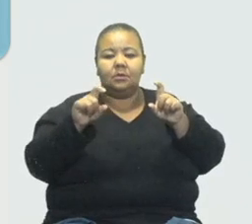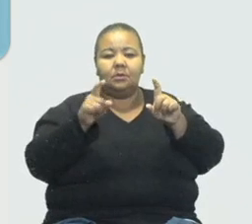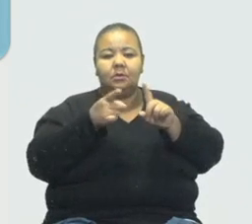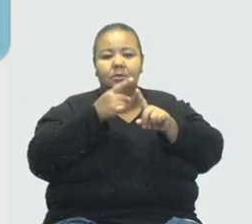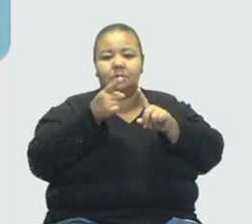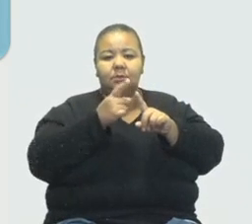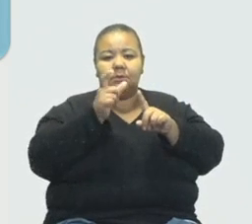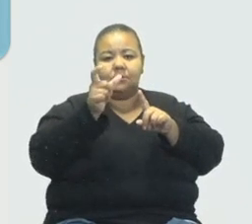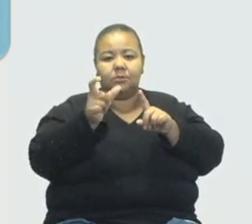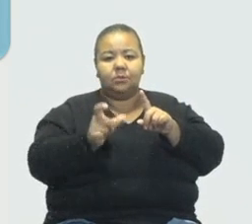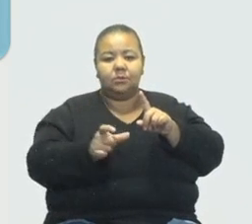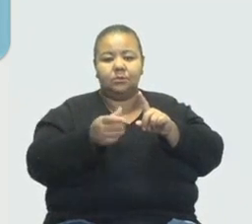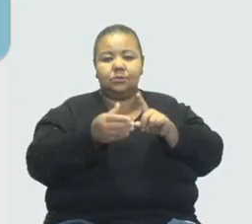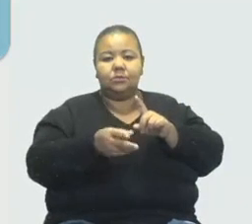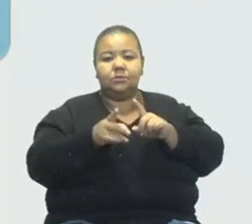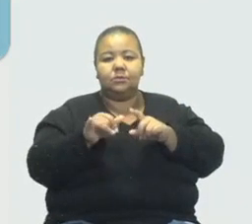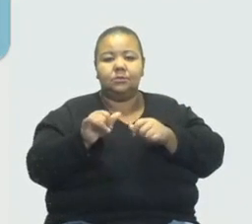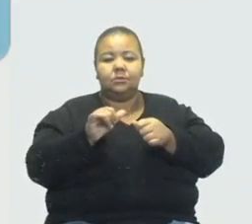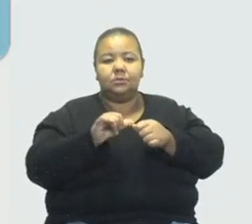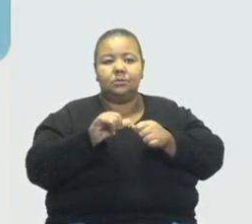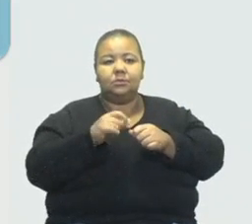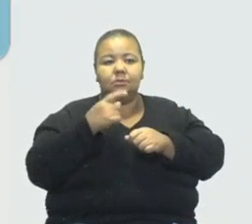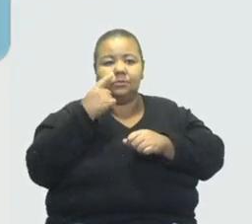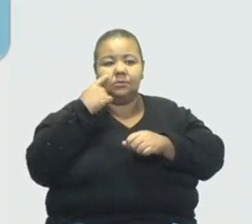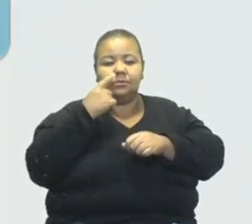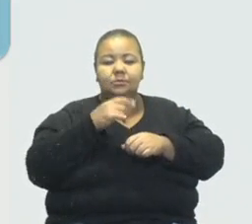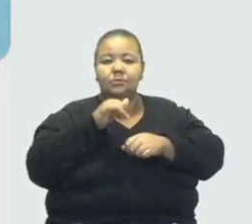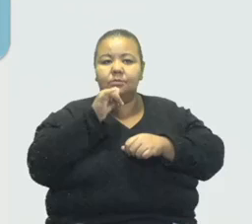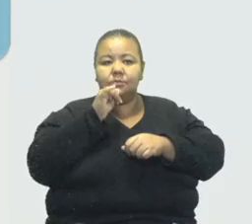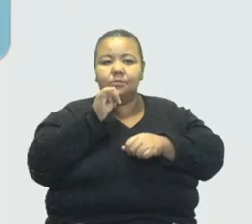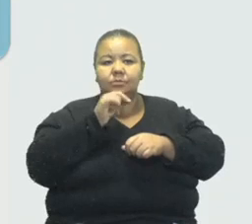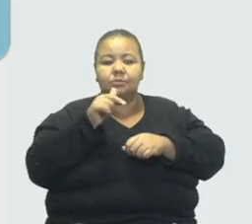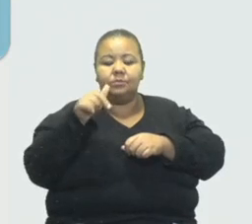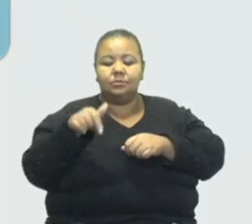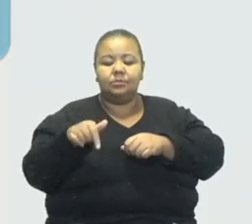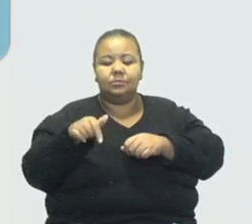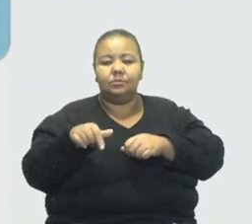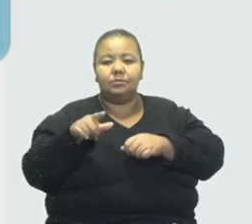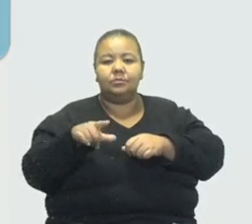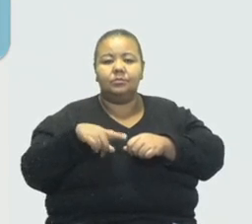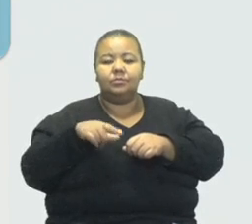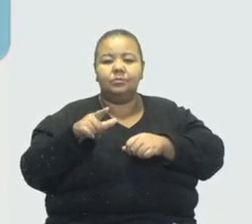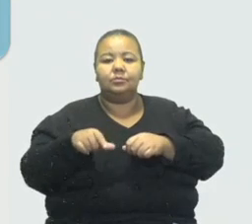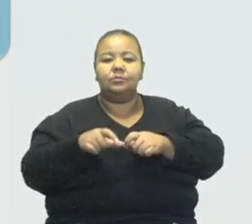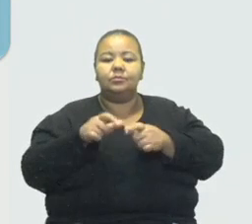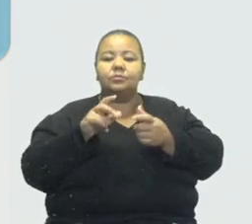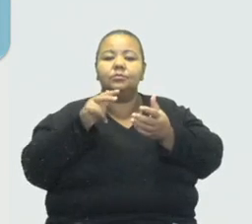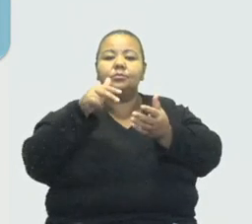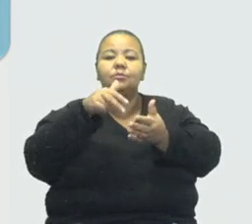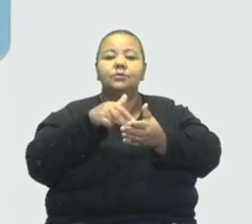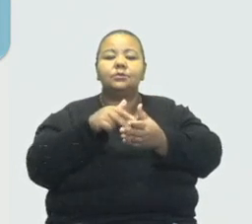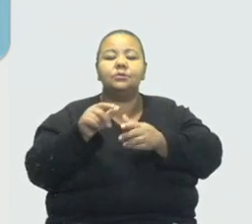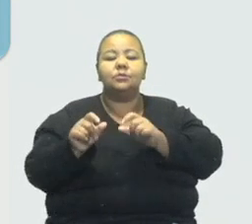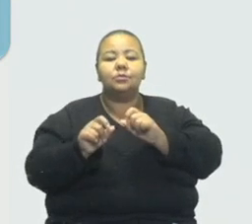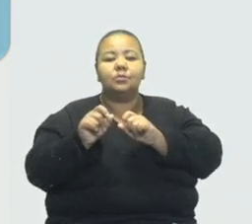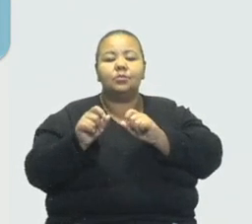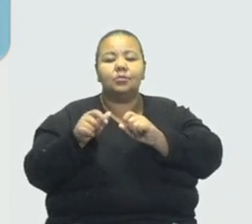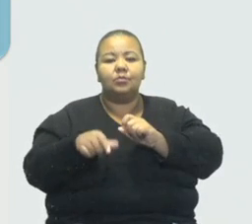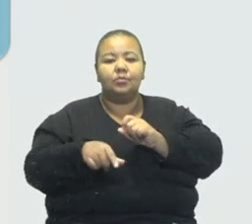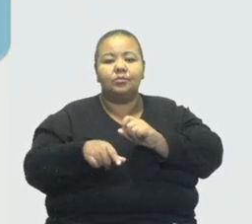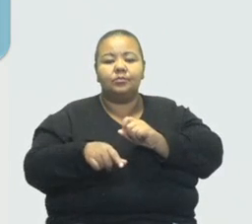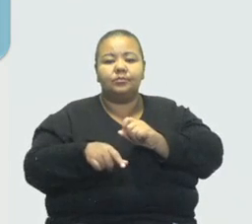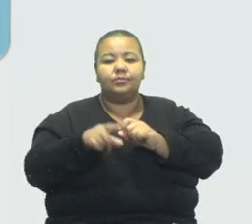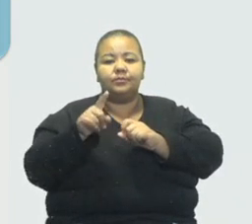primeira coluna. Se fôssemos pegar, por exemplo, este elemento, ele ocupa qual posição na nossa